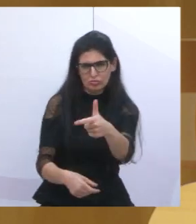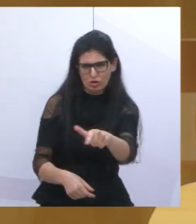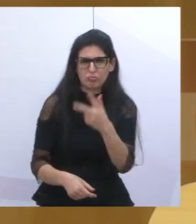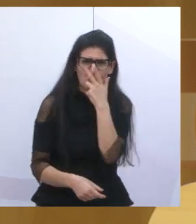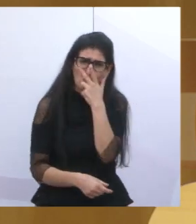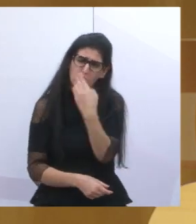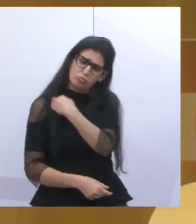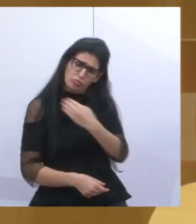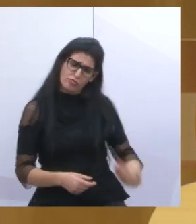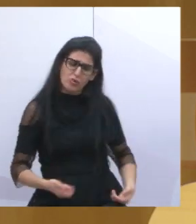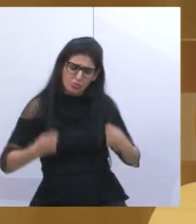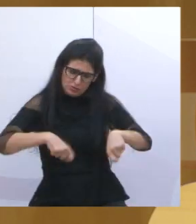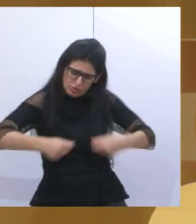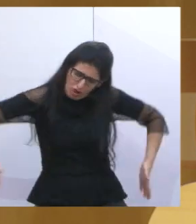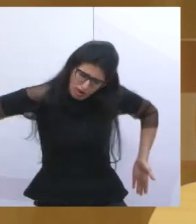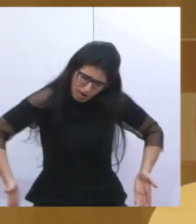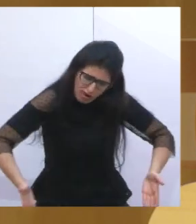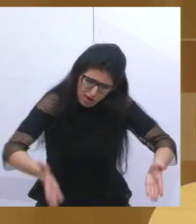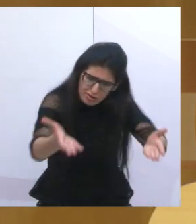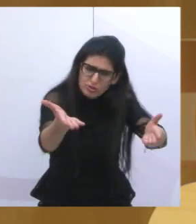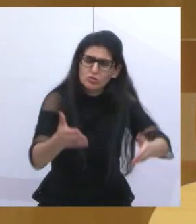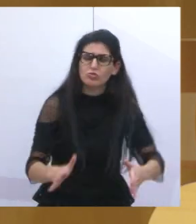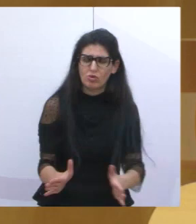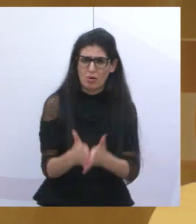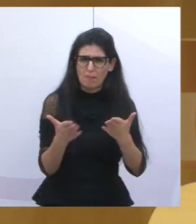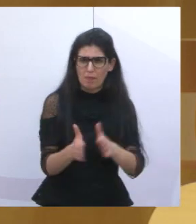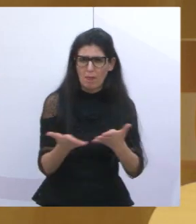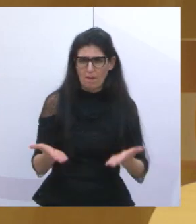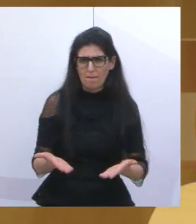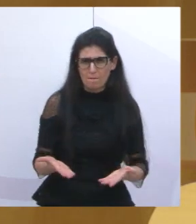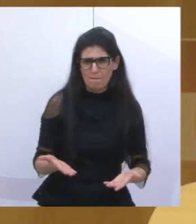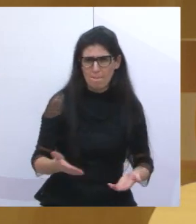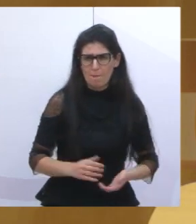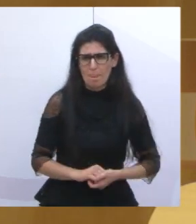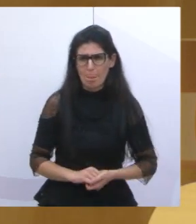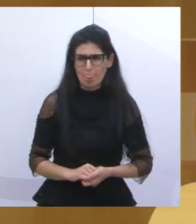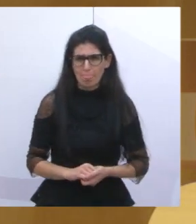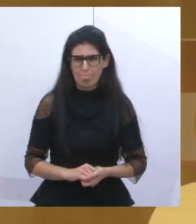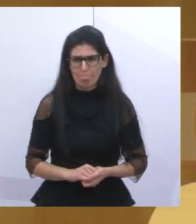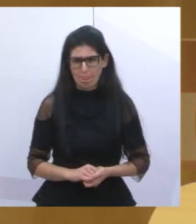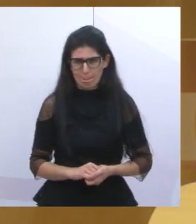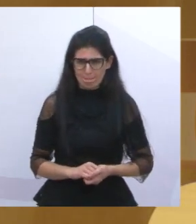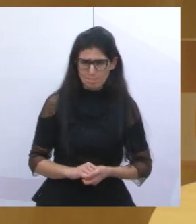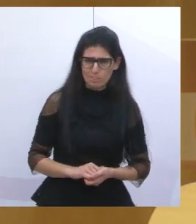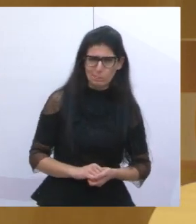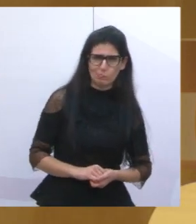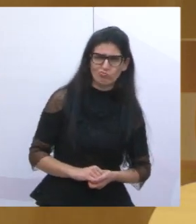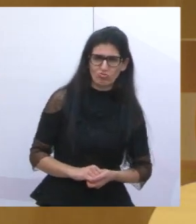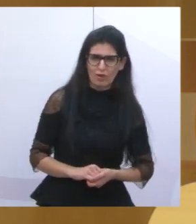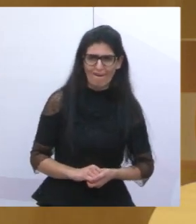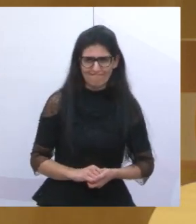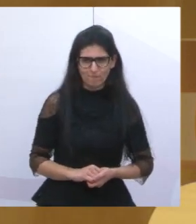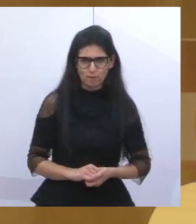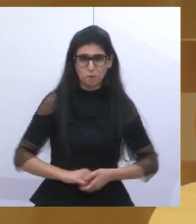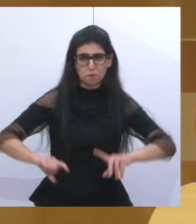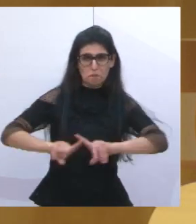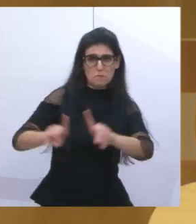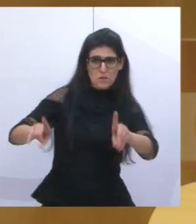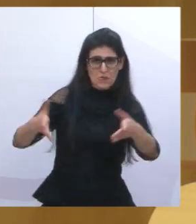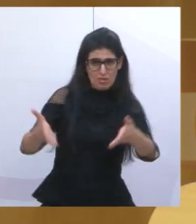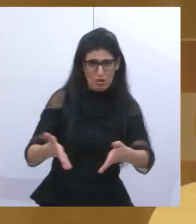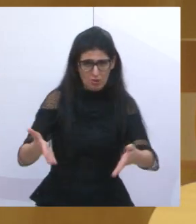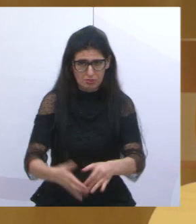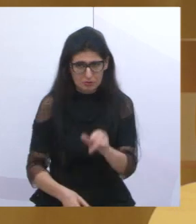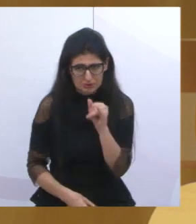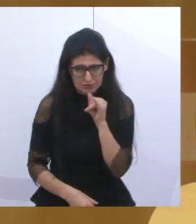deveria incentivar aquelas que estão dentro do patamar de vulnerabilidade social. Mas agora, se a